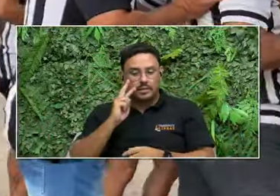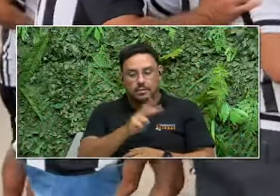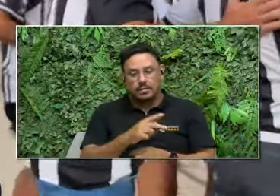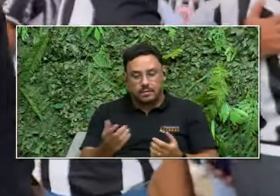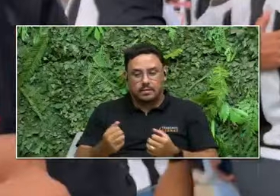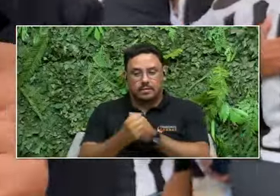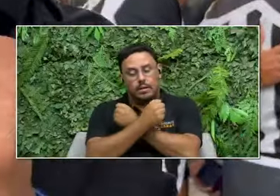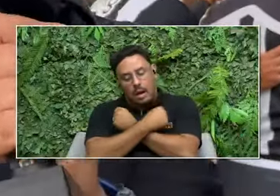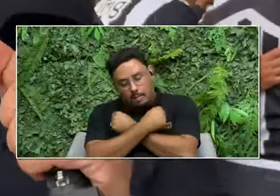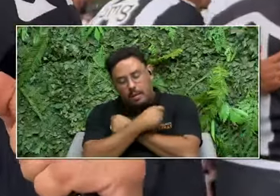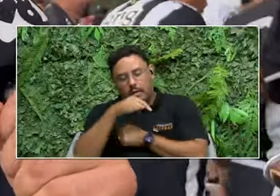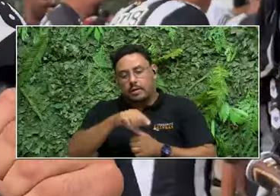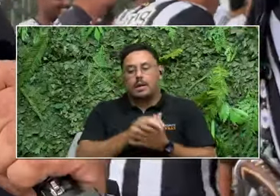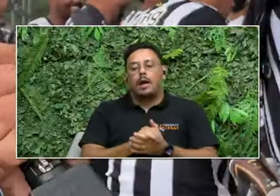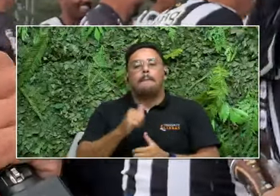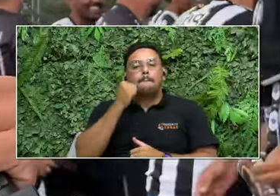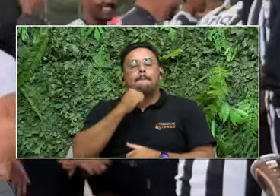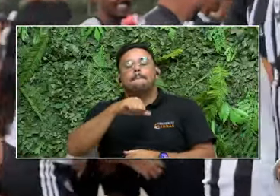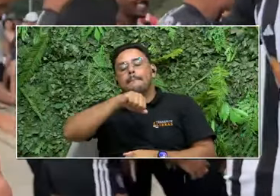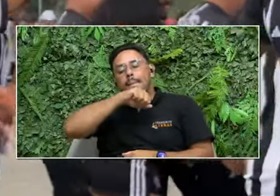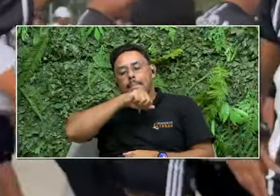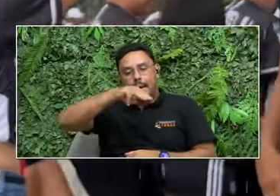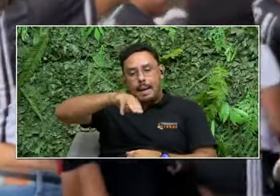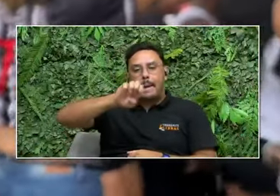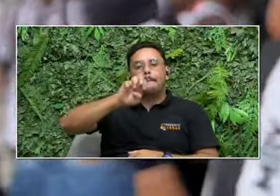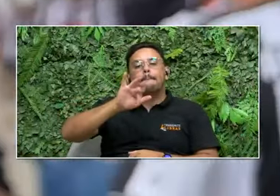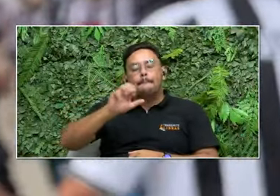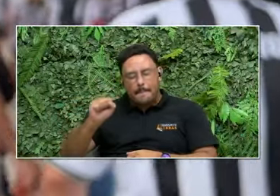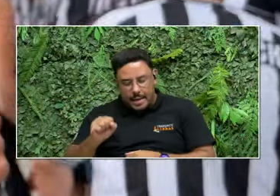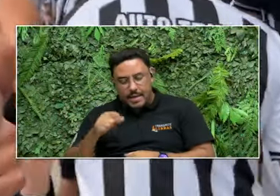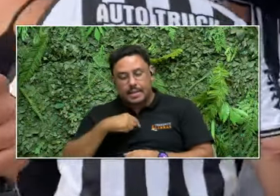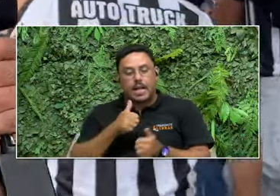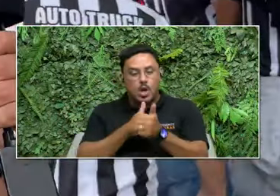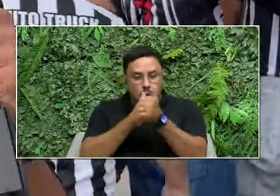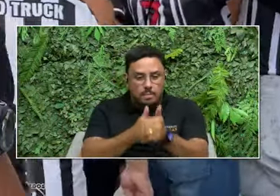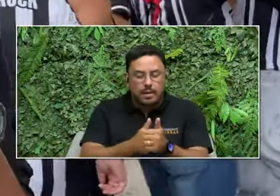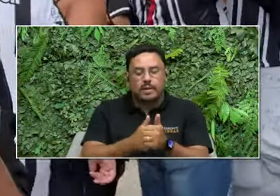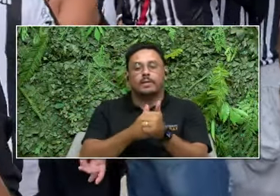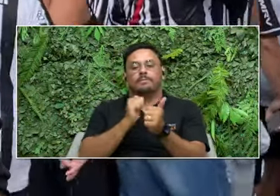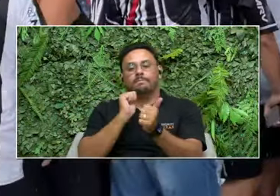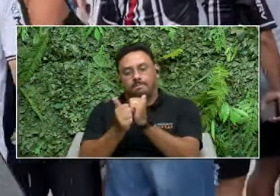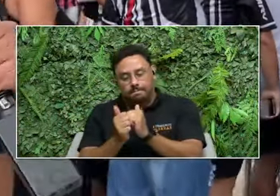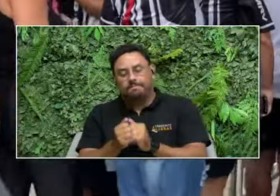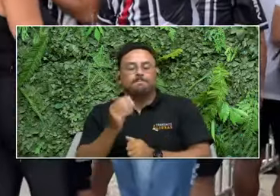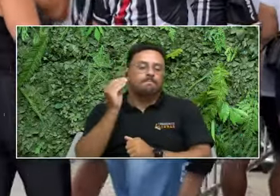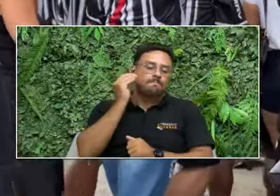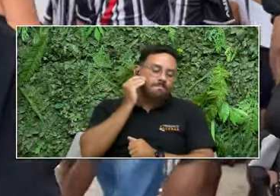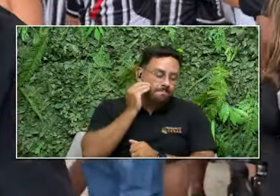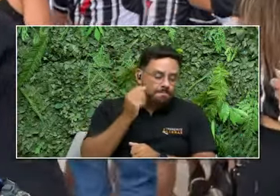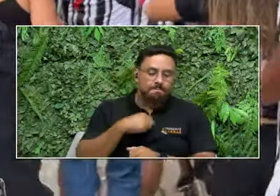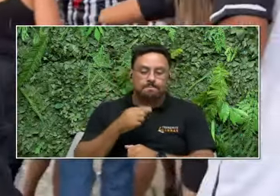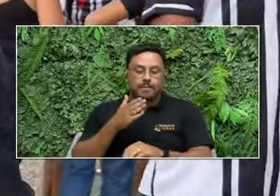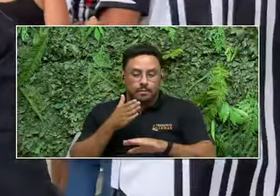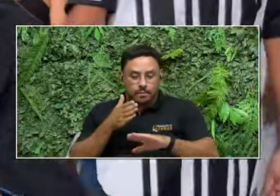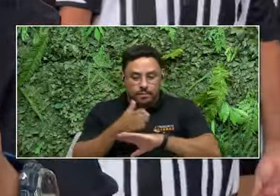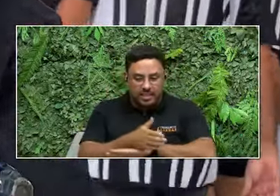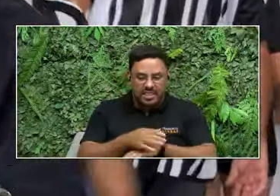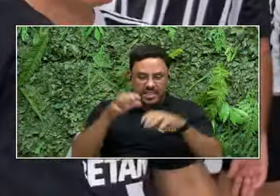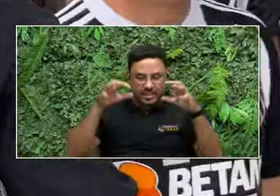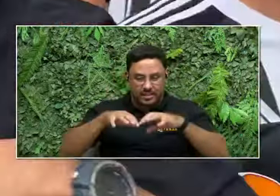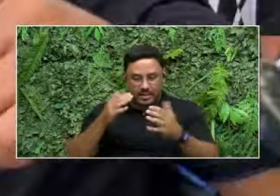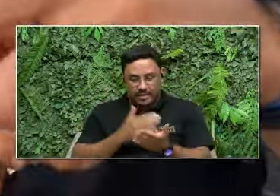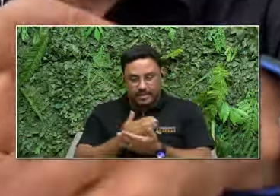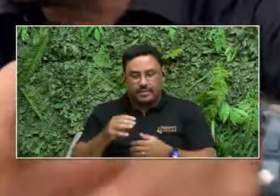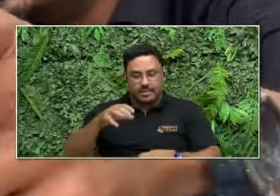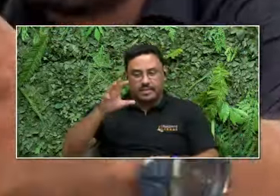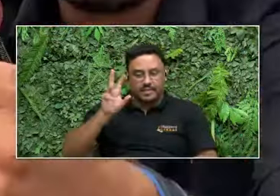aquele abraço aí pr minha mãe Meire Ramalho que tá acompanhando o jogo aí mãe um beijo para você eu vou entrar porque a chuva agora